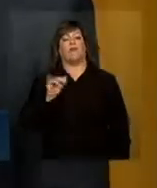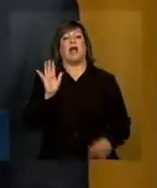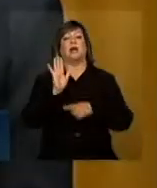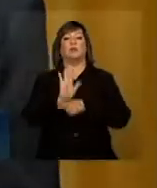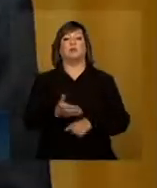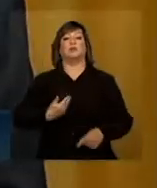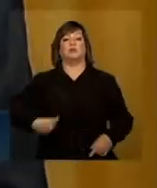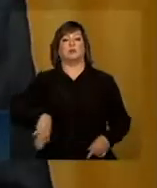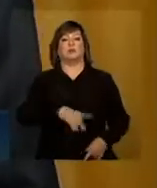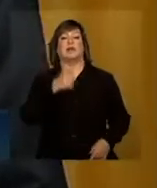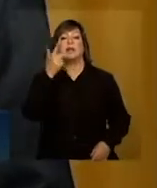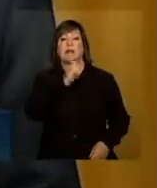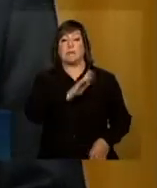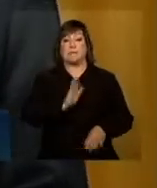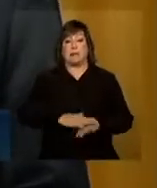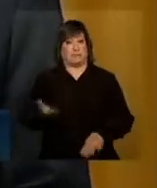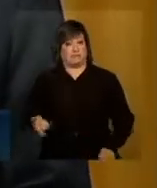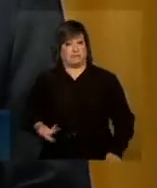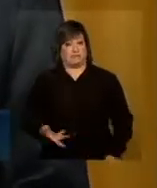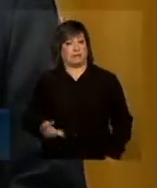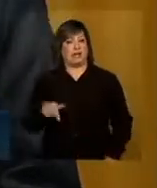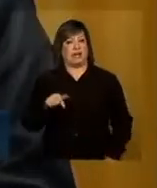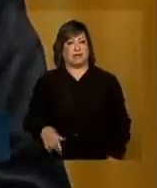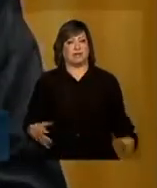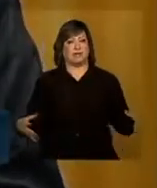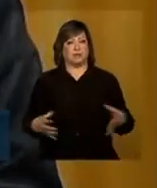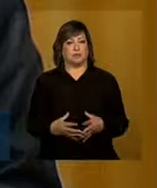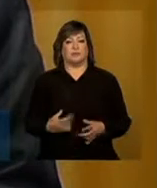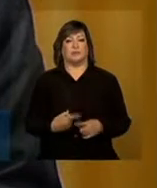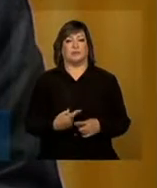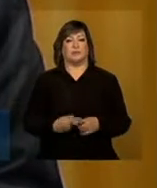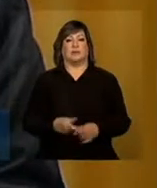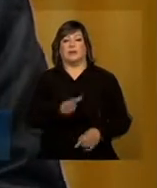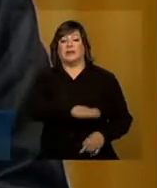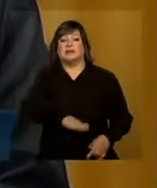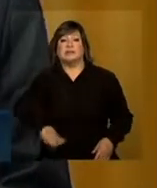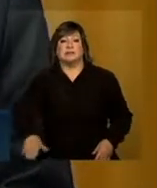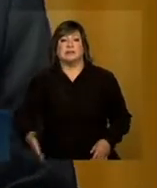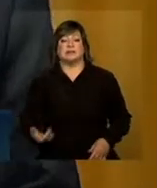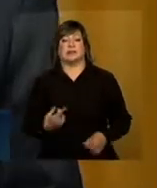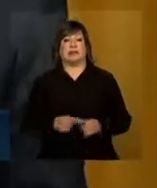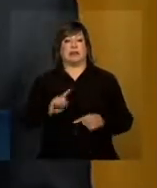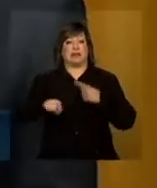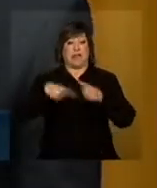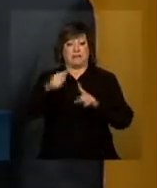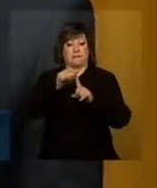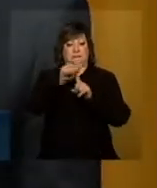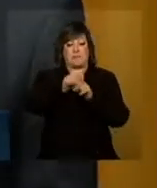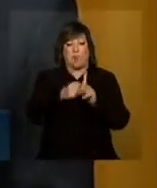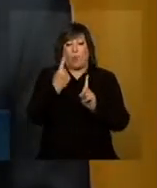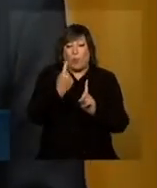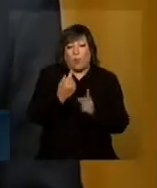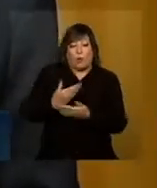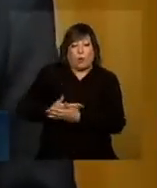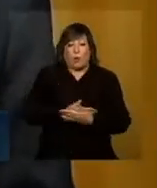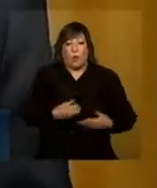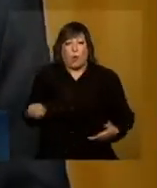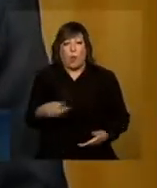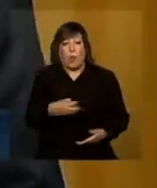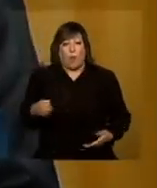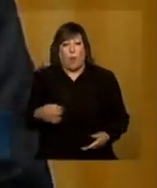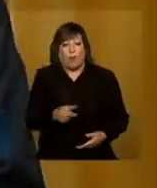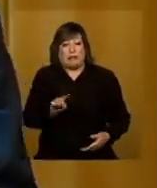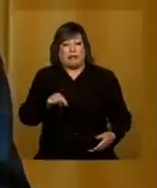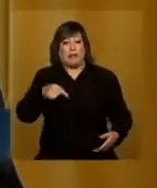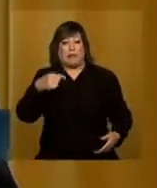permitir ganhar mais velocidade neste componente tardio, as criancinhas depois do primeiro mês, que é especialmente